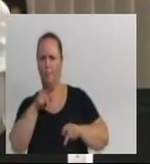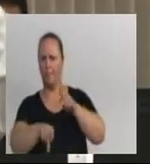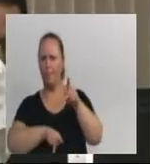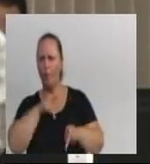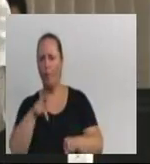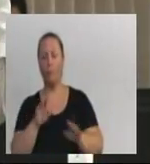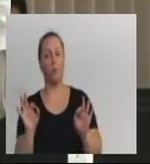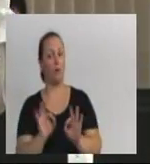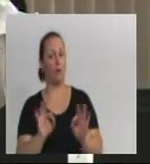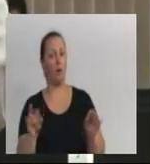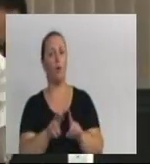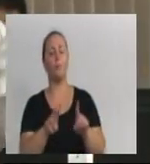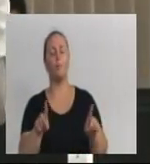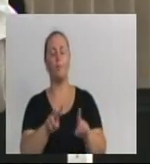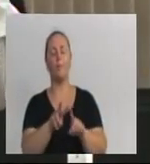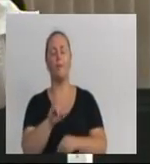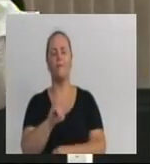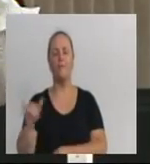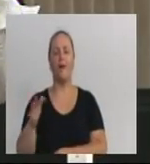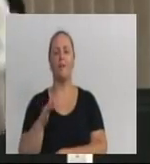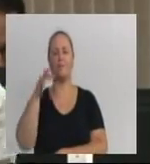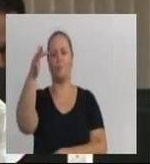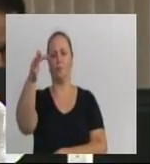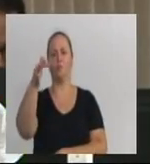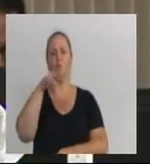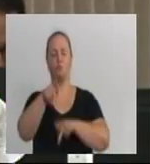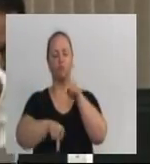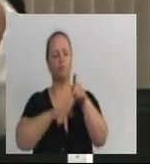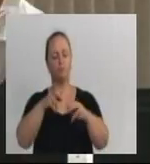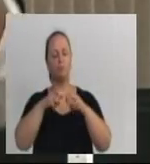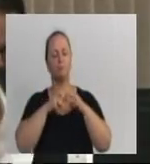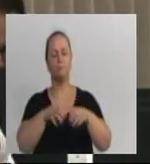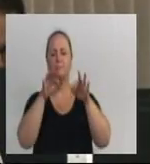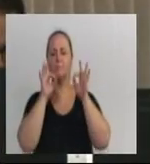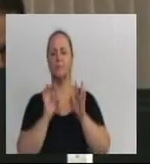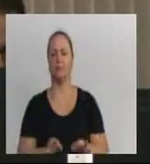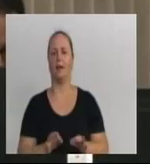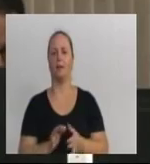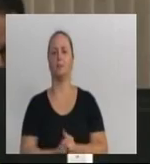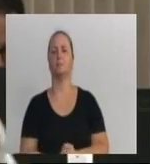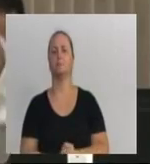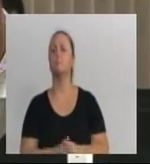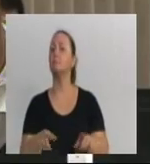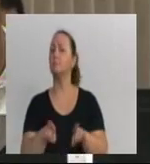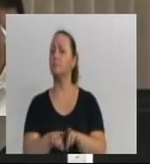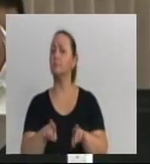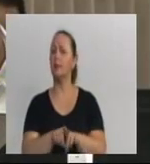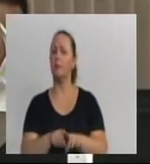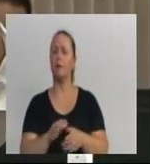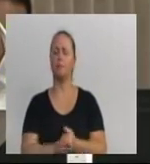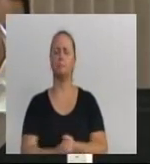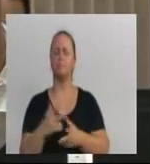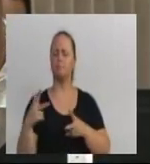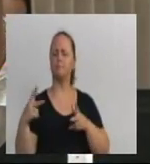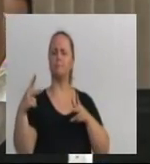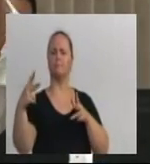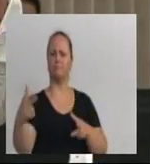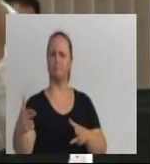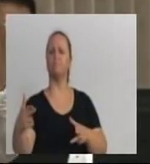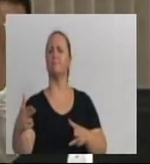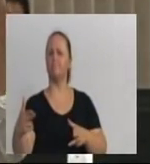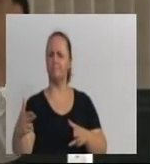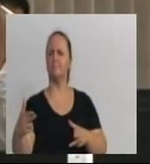o transporte coletivo que o usuário merece. E quero fazer minhas também as palavras de Vossa Excelência, né,